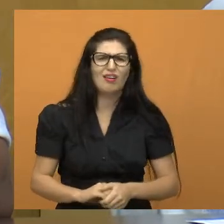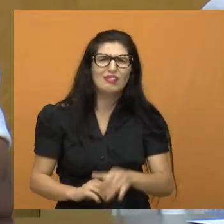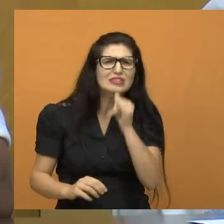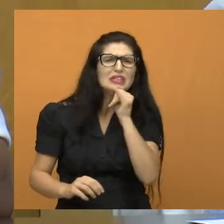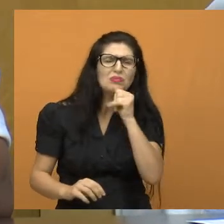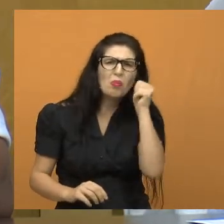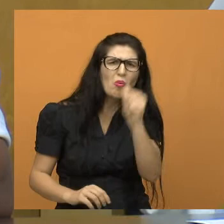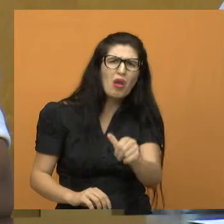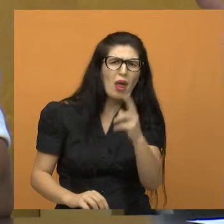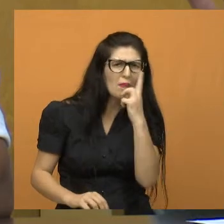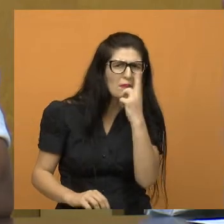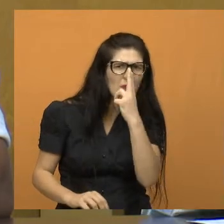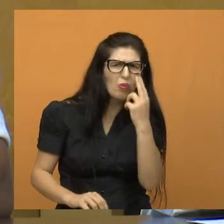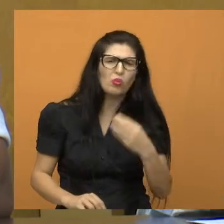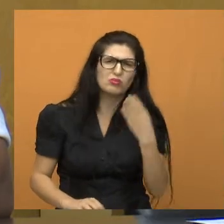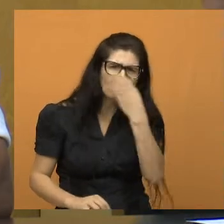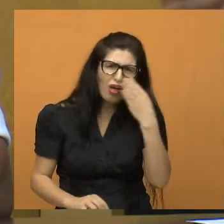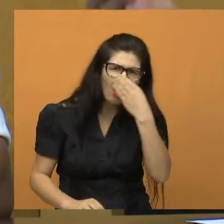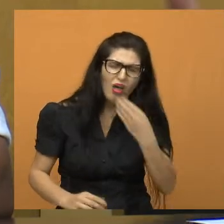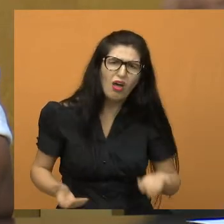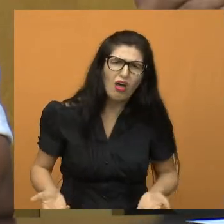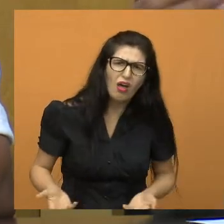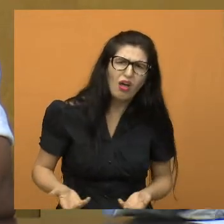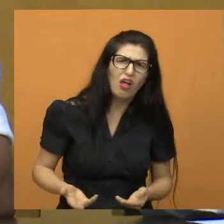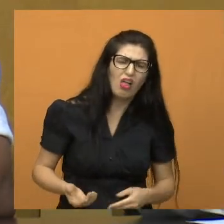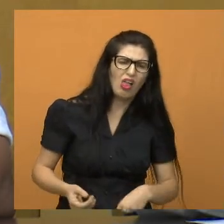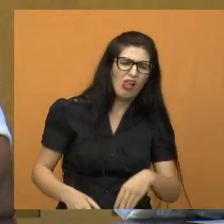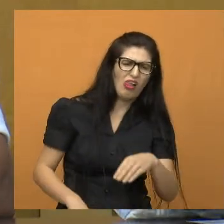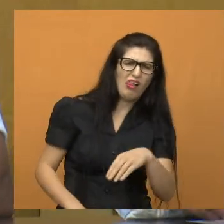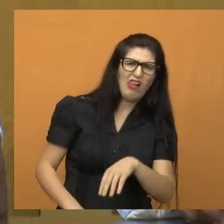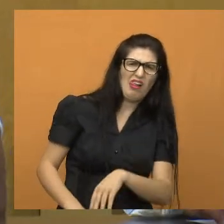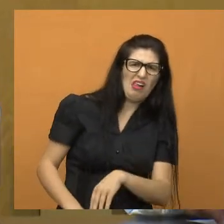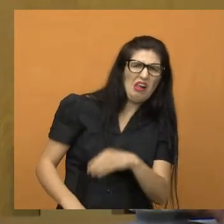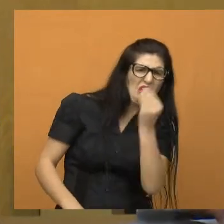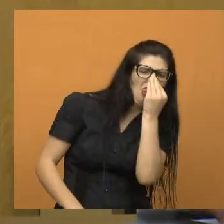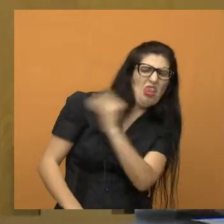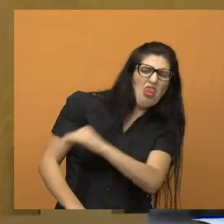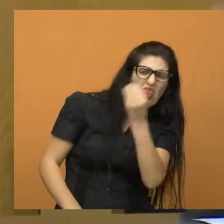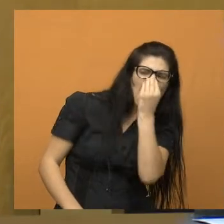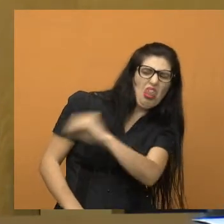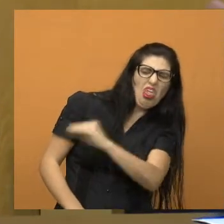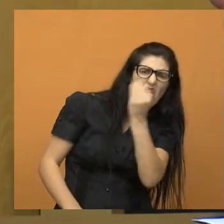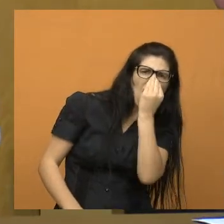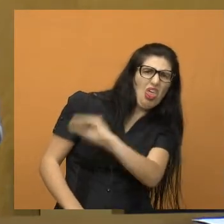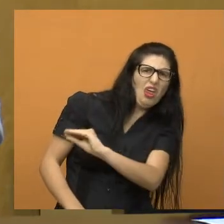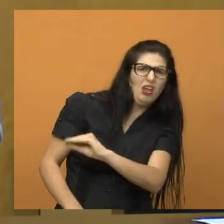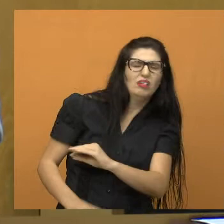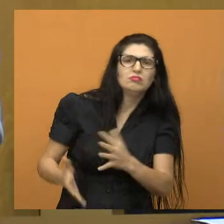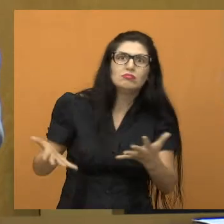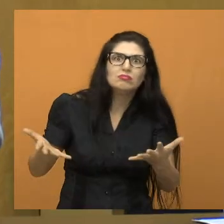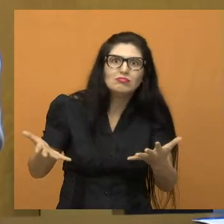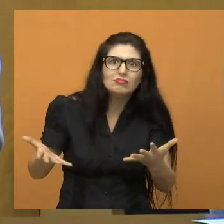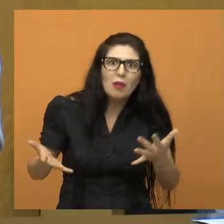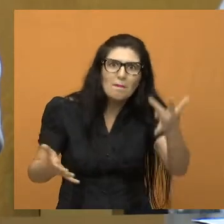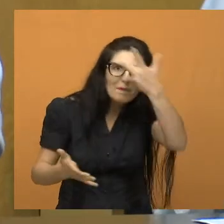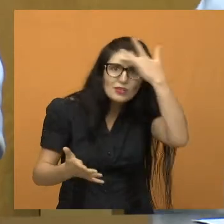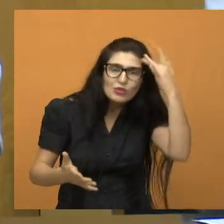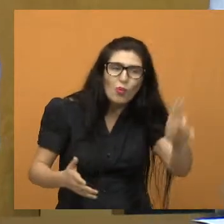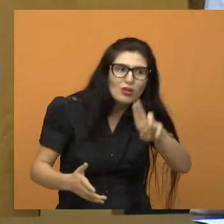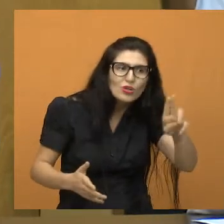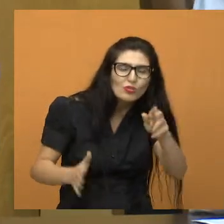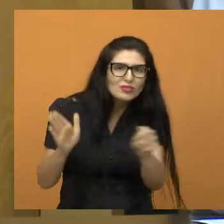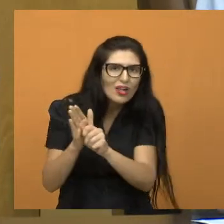e toca lá num canto da cidade e deixa lá como se fosse coisa. Né? Nem com lixo, aqui eu vim aqui na